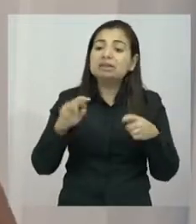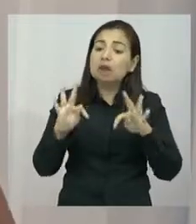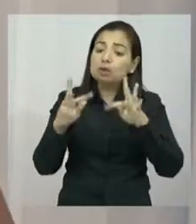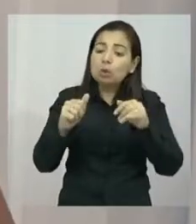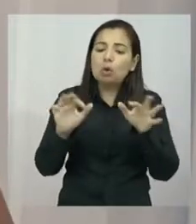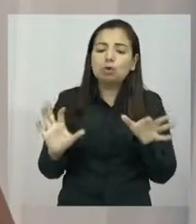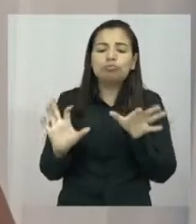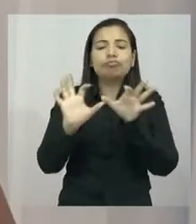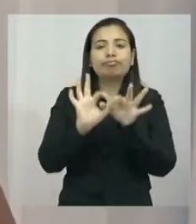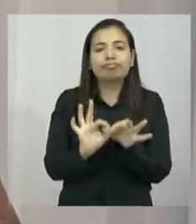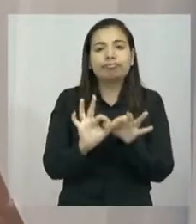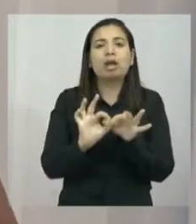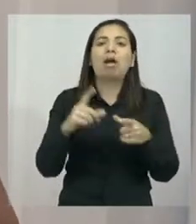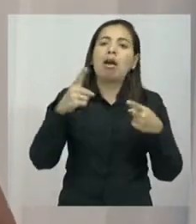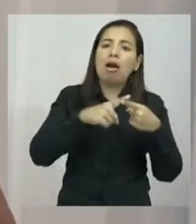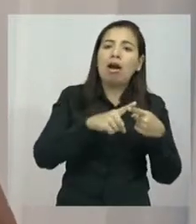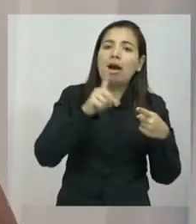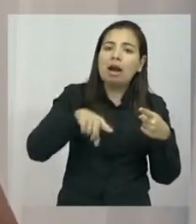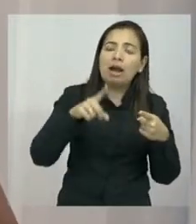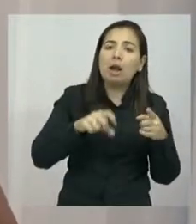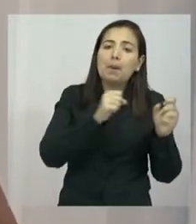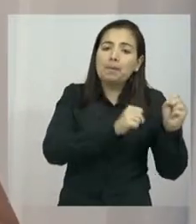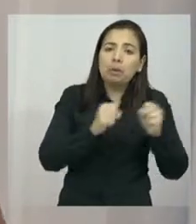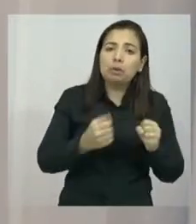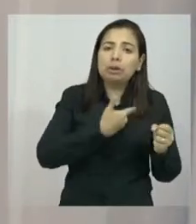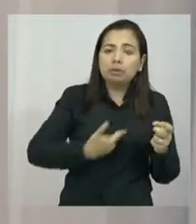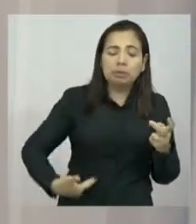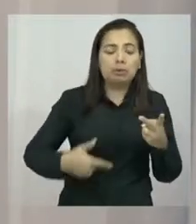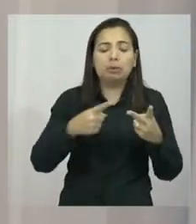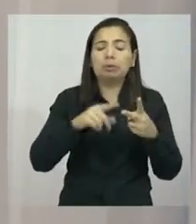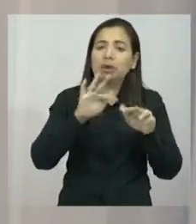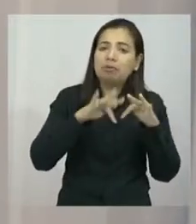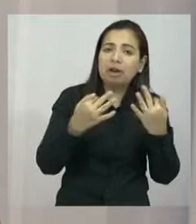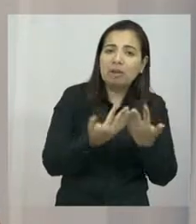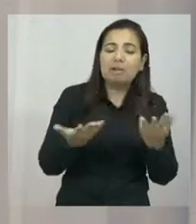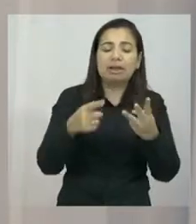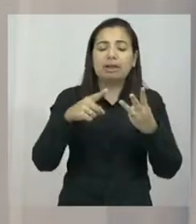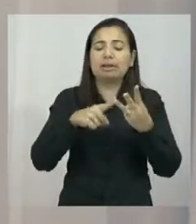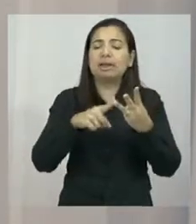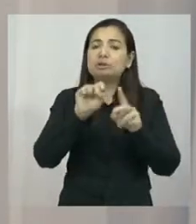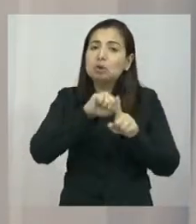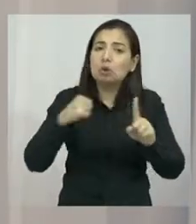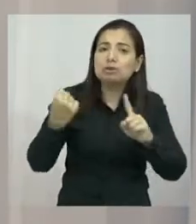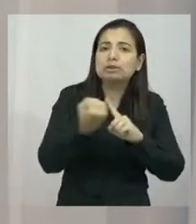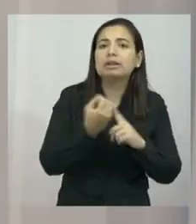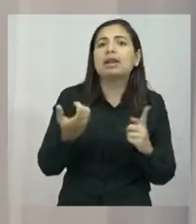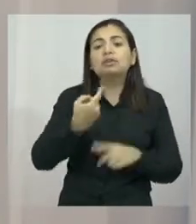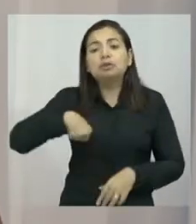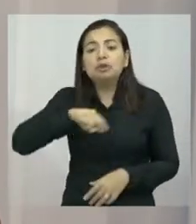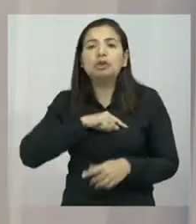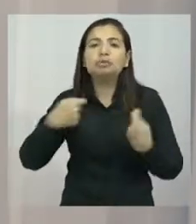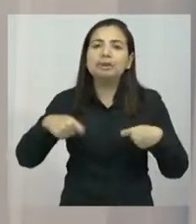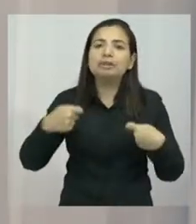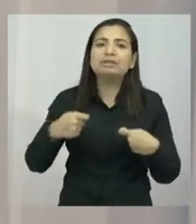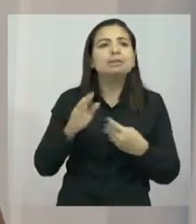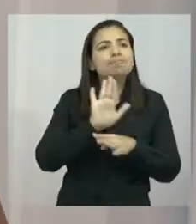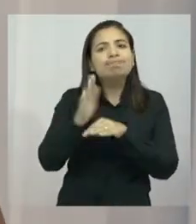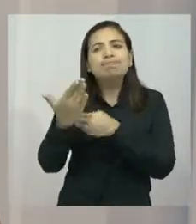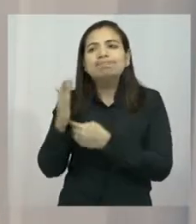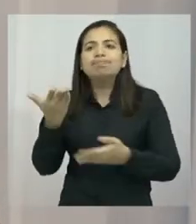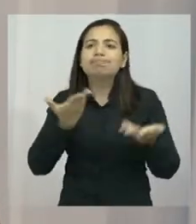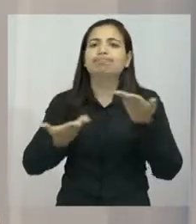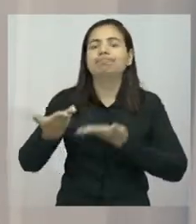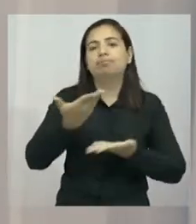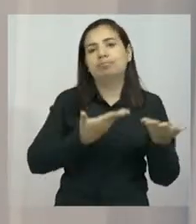temos que fazer a nossa parte. Então, nós, como pessoas da sociedade, nós temos que fazer essa parte, essa função